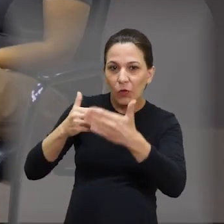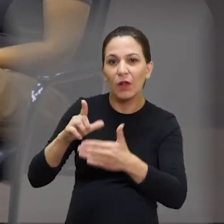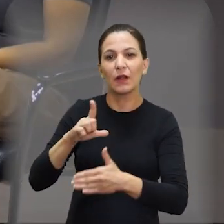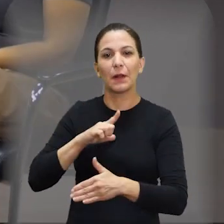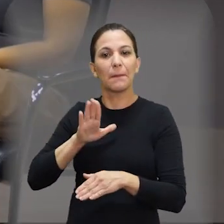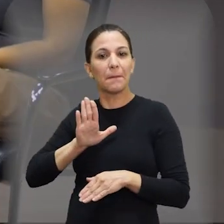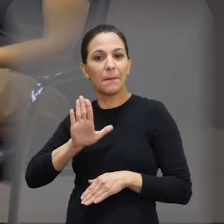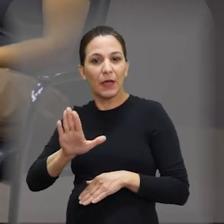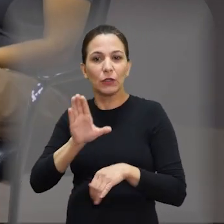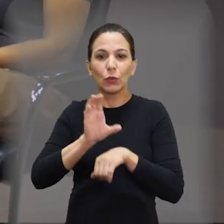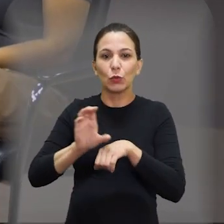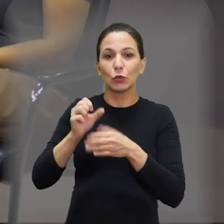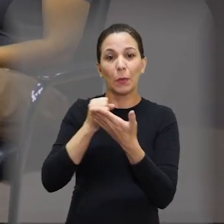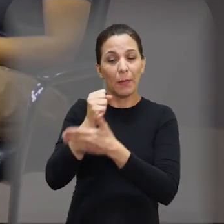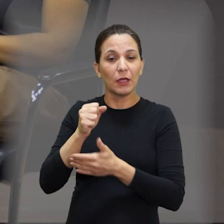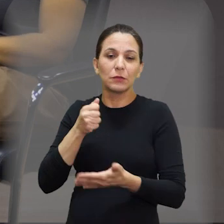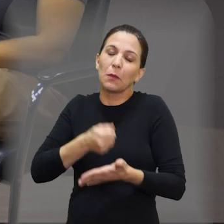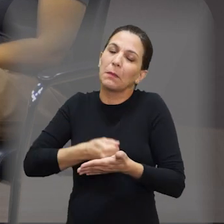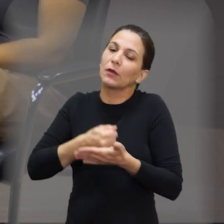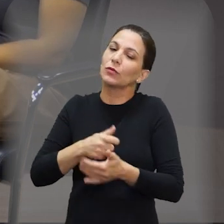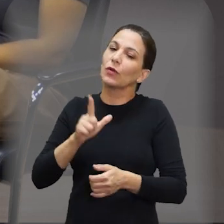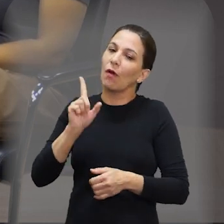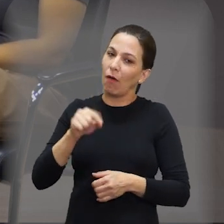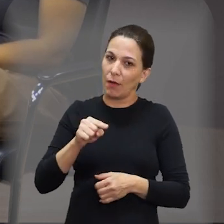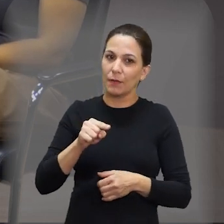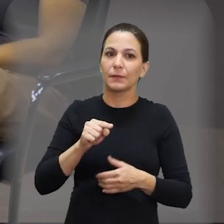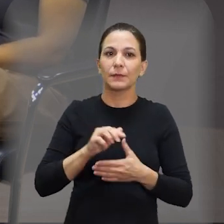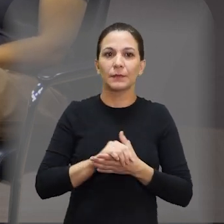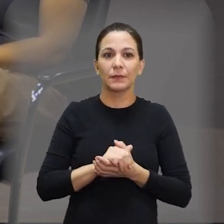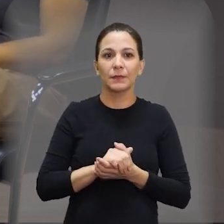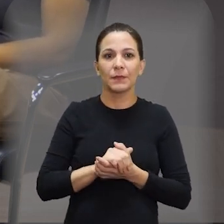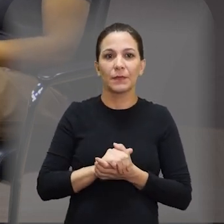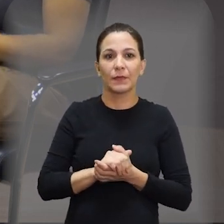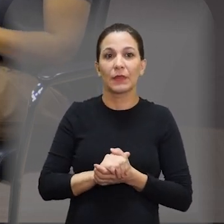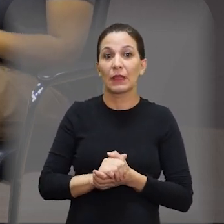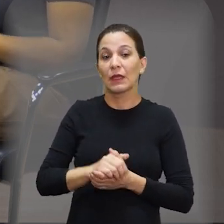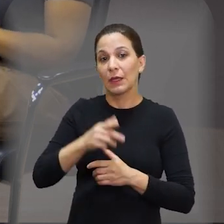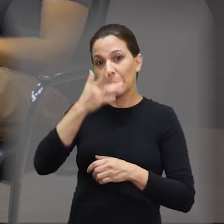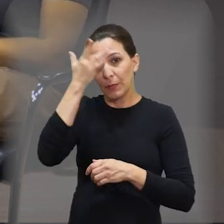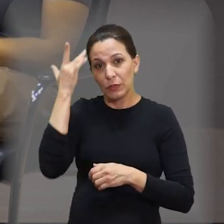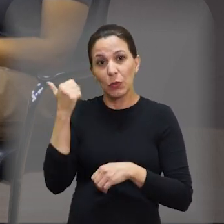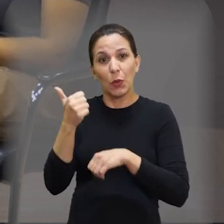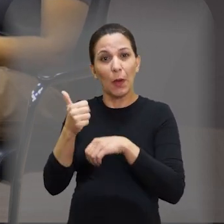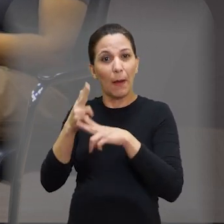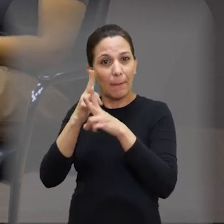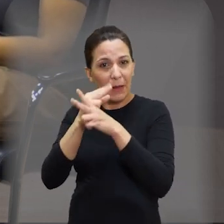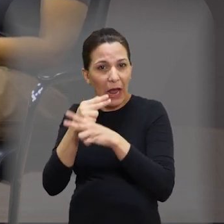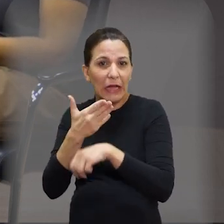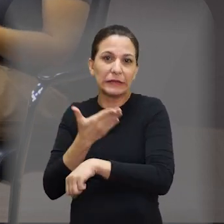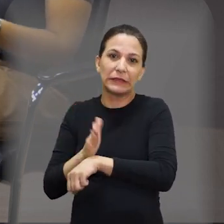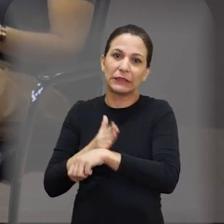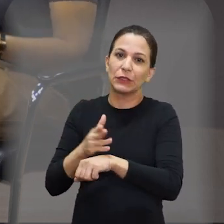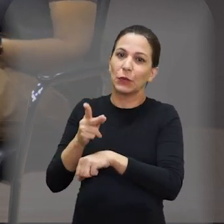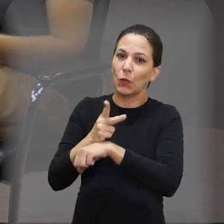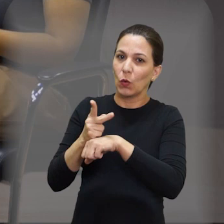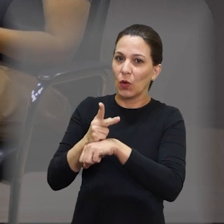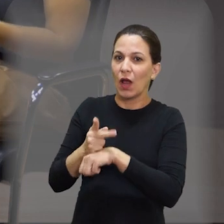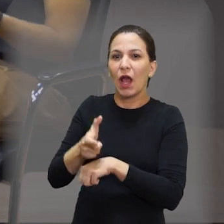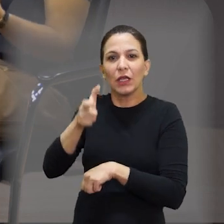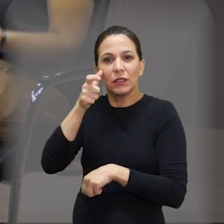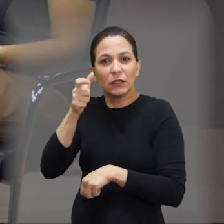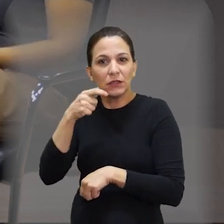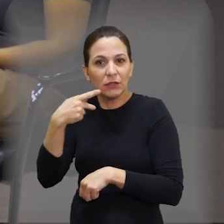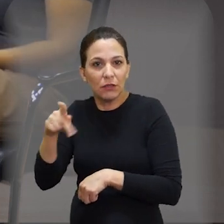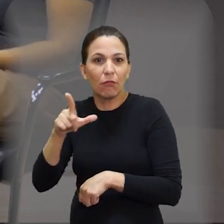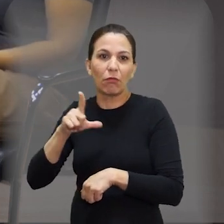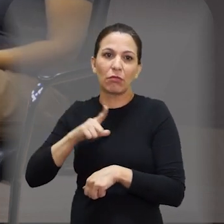de execução, mas é isso que é o necessário, né? Então, quando a pessoa interessada for procurar uma academia ou